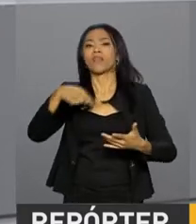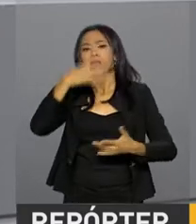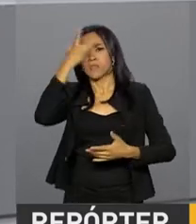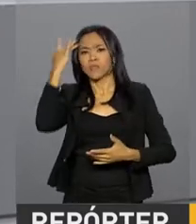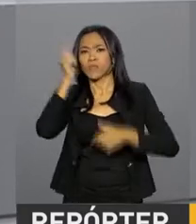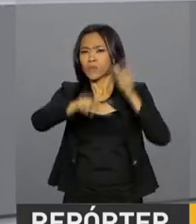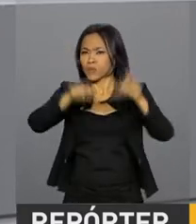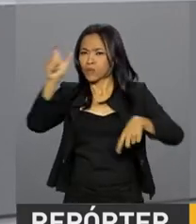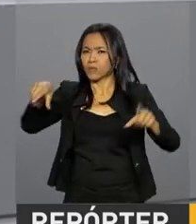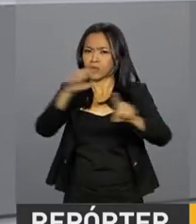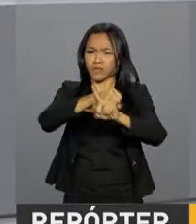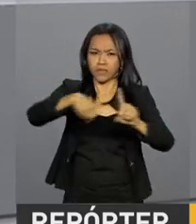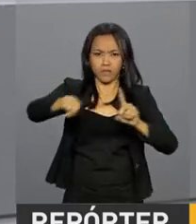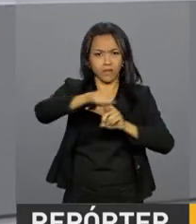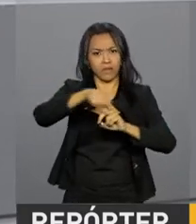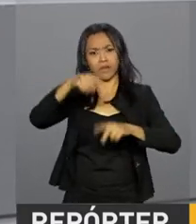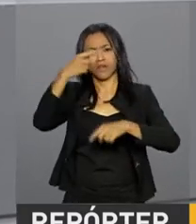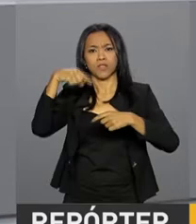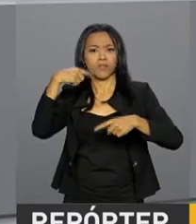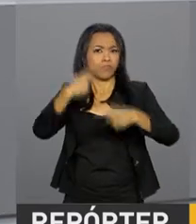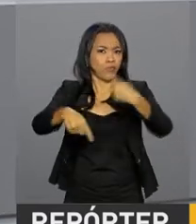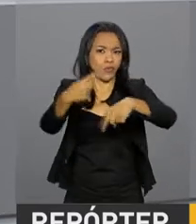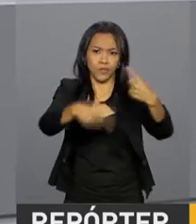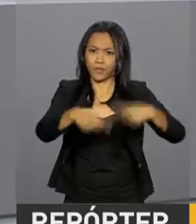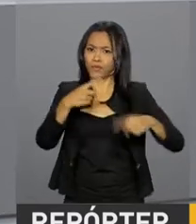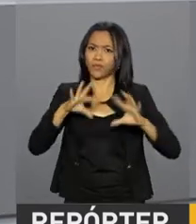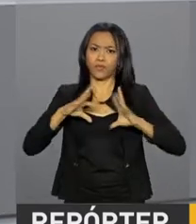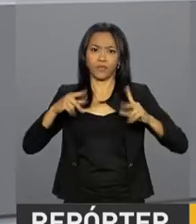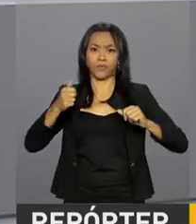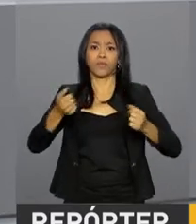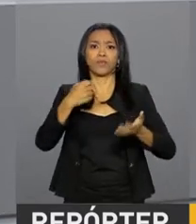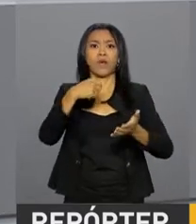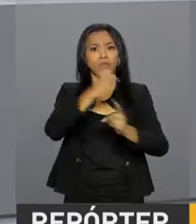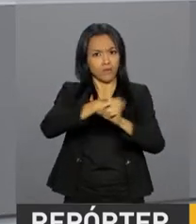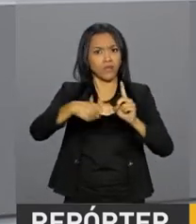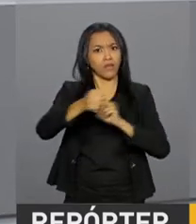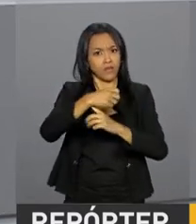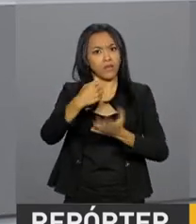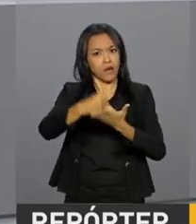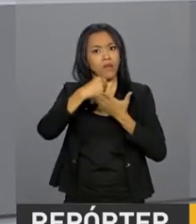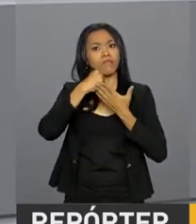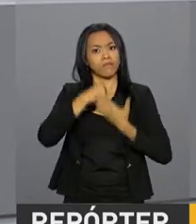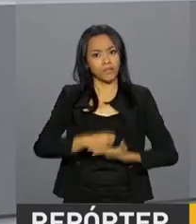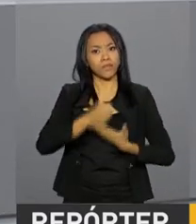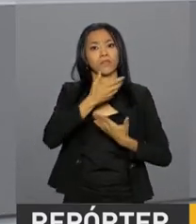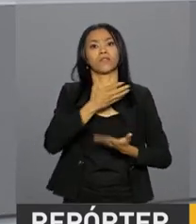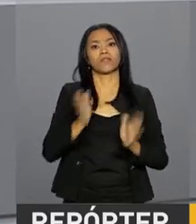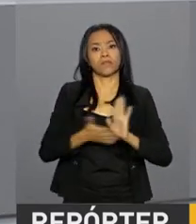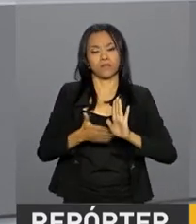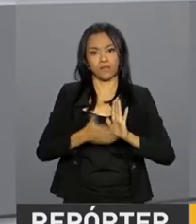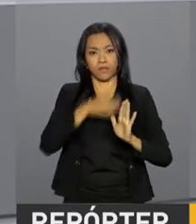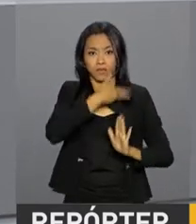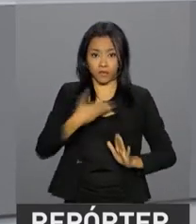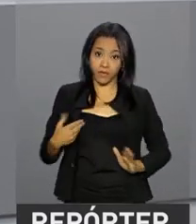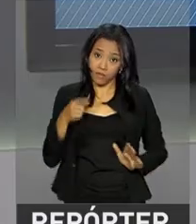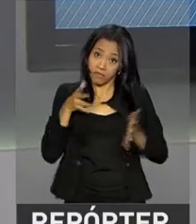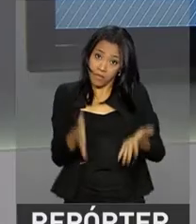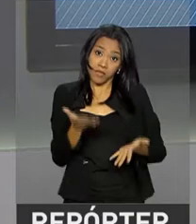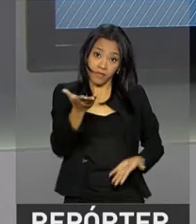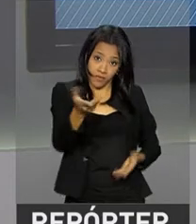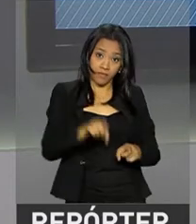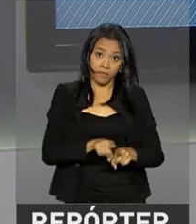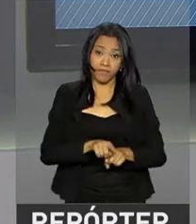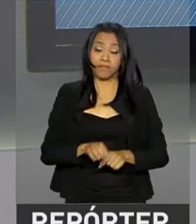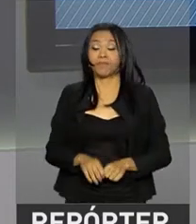da sociedade civil demonstraram apoio às mudanças as propostas pelo governo do brasil participe você também